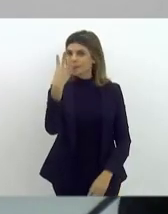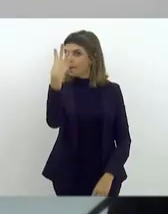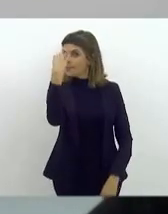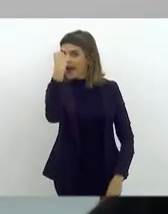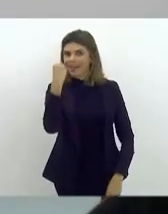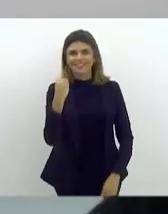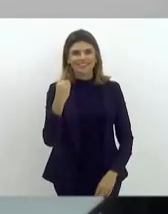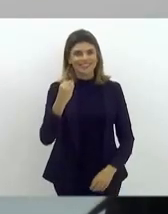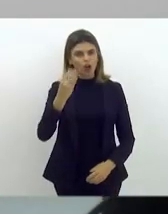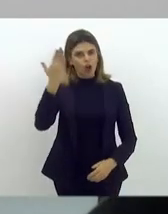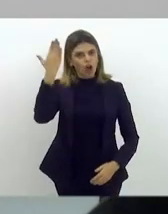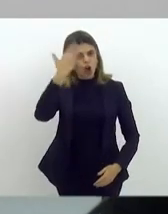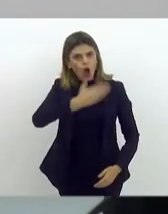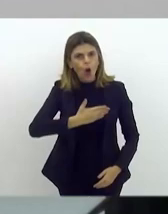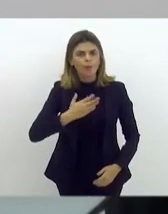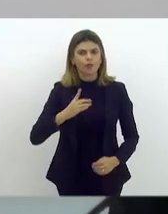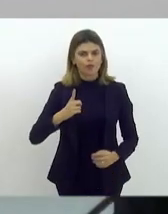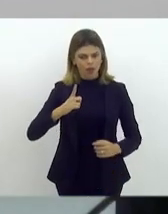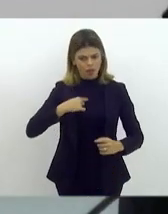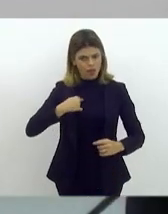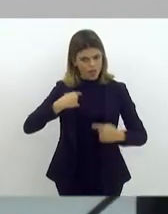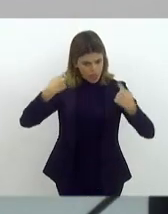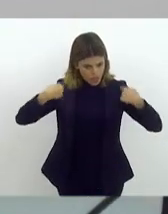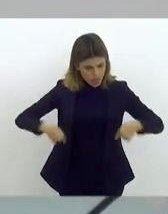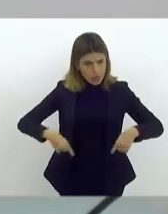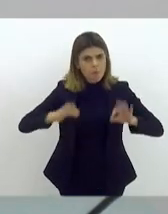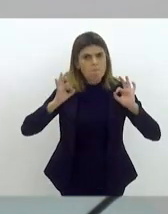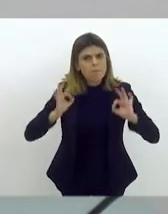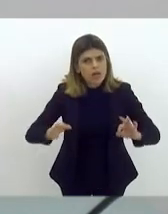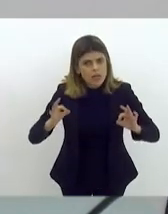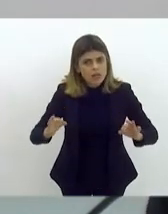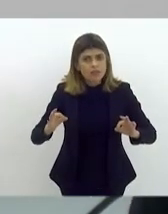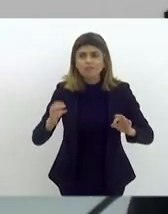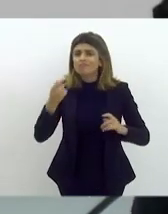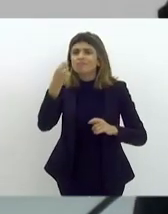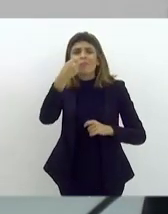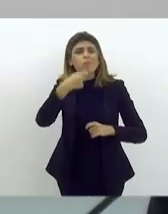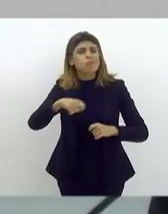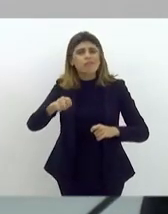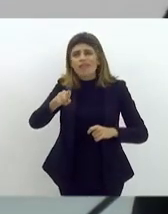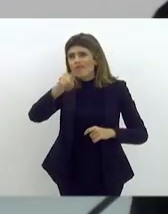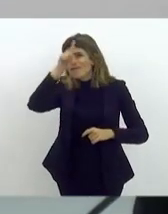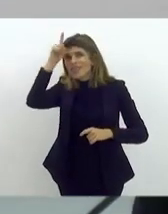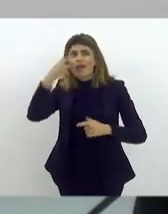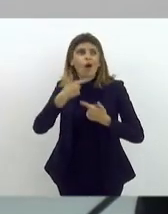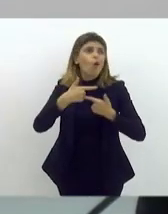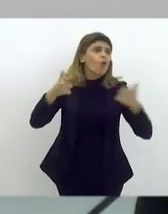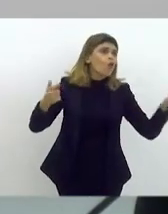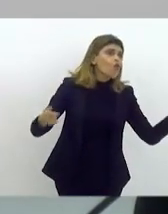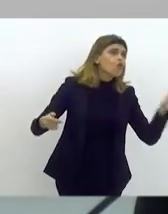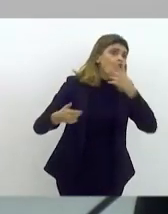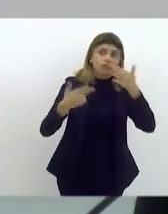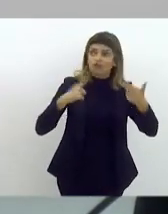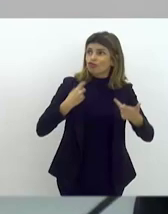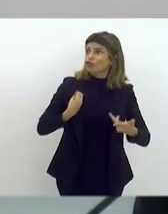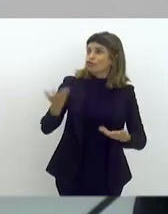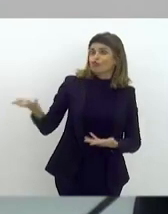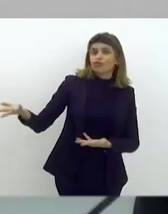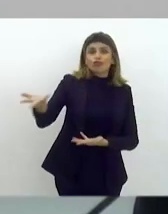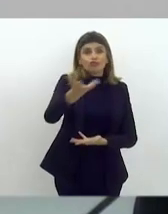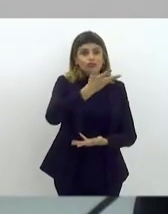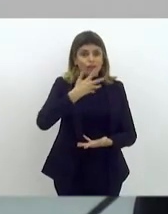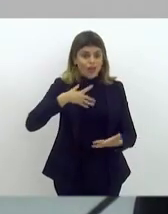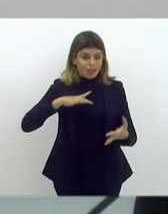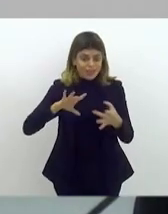somos nós usar os mecanismos que hoje já existe e que não precisa inventar a roda que já estão aí né a